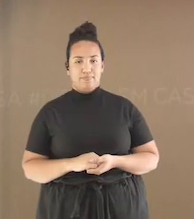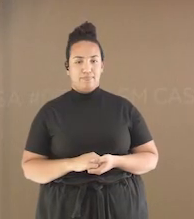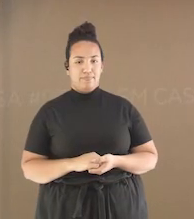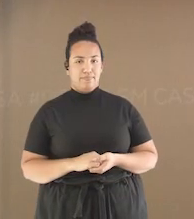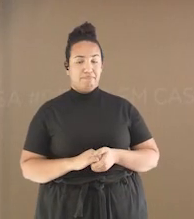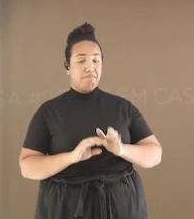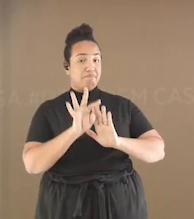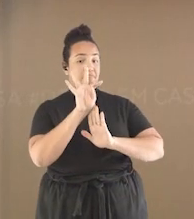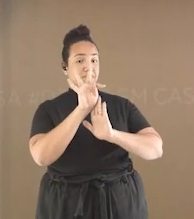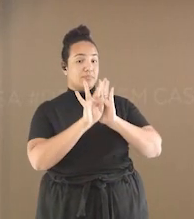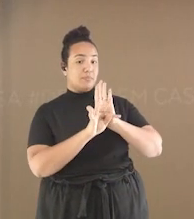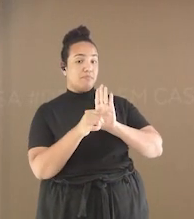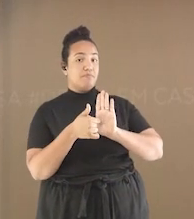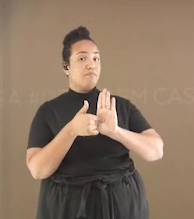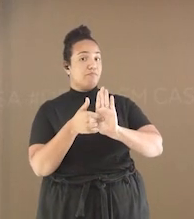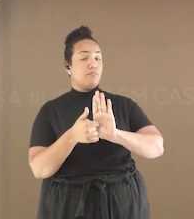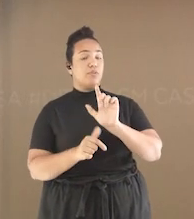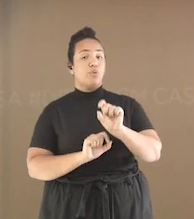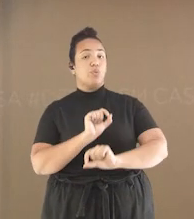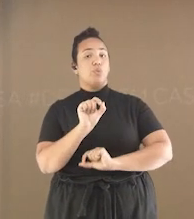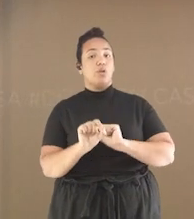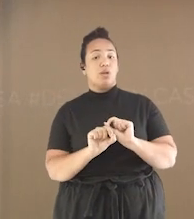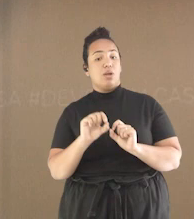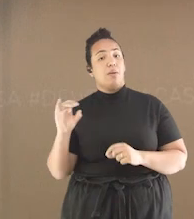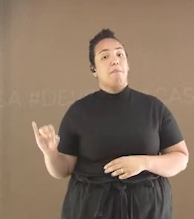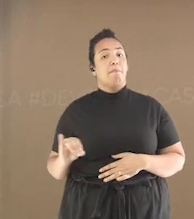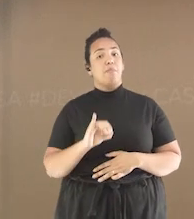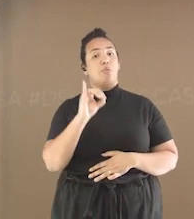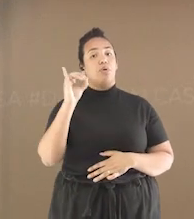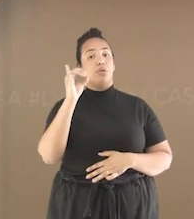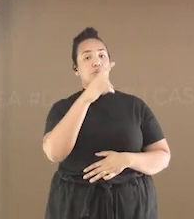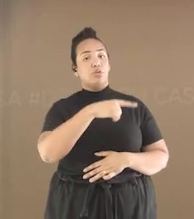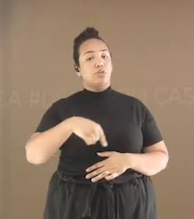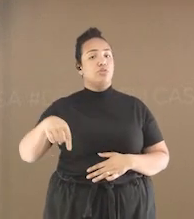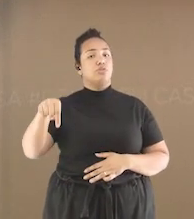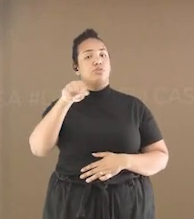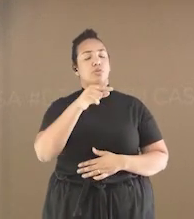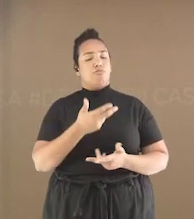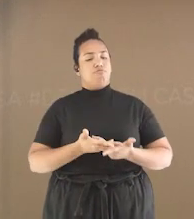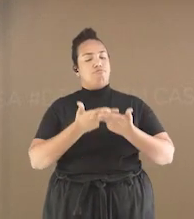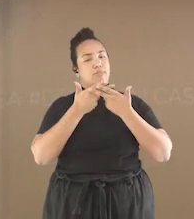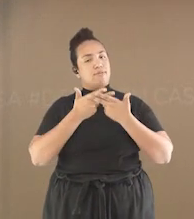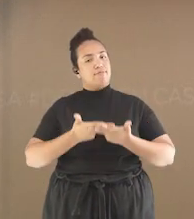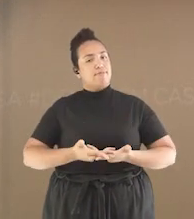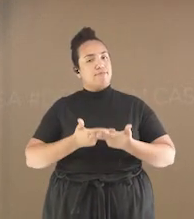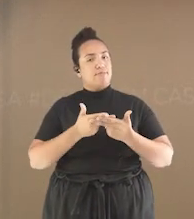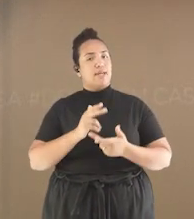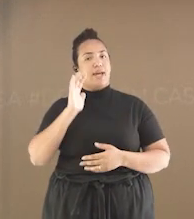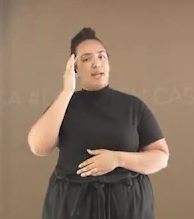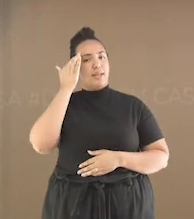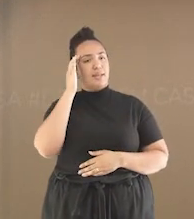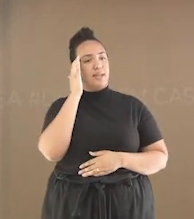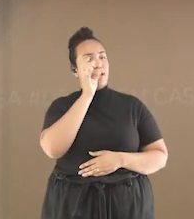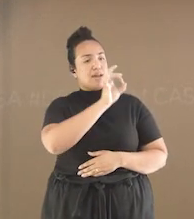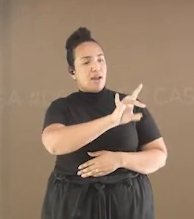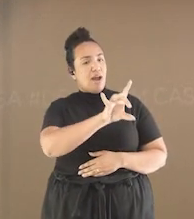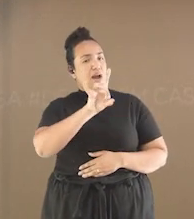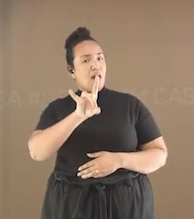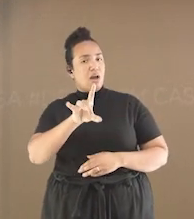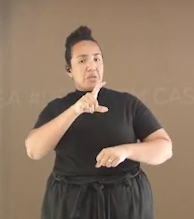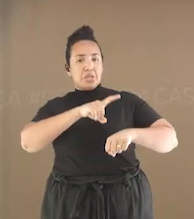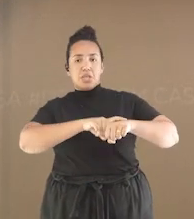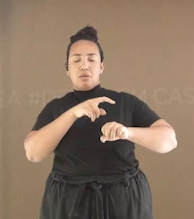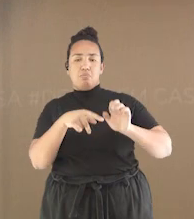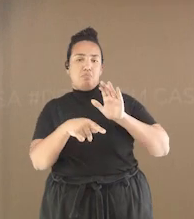O texto mostra que é importante sermos pacientes e entendermos que cada pessoa tem um tempo.